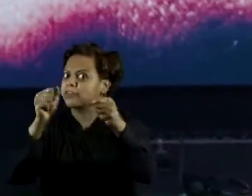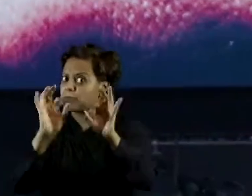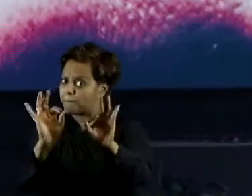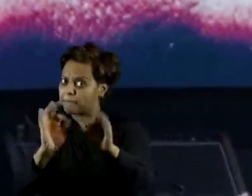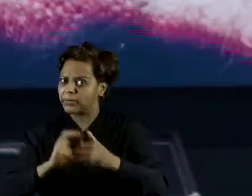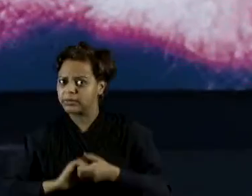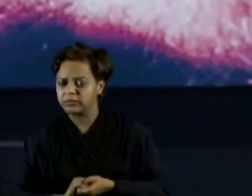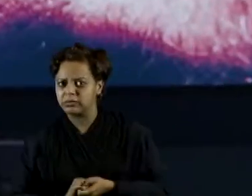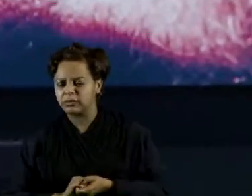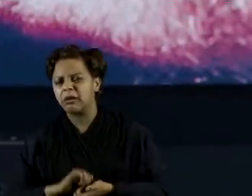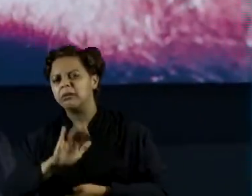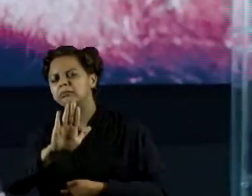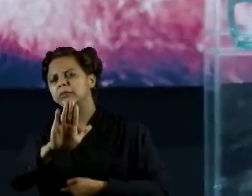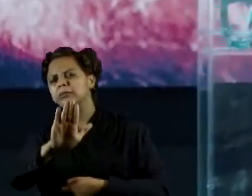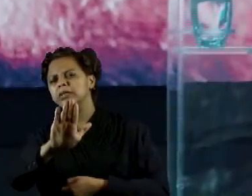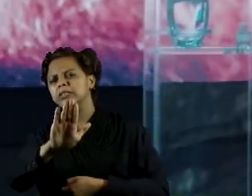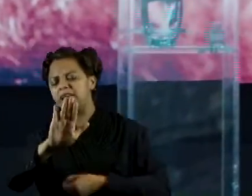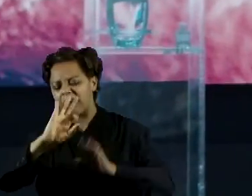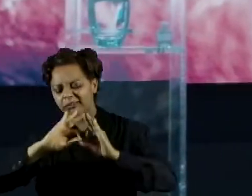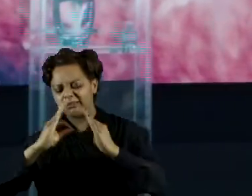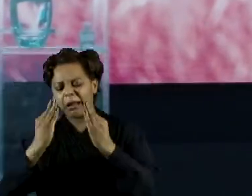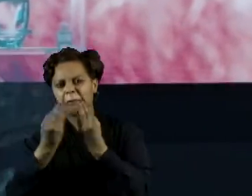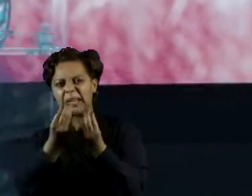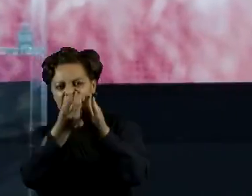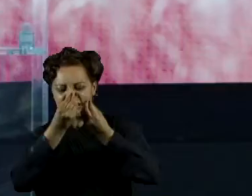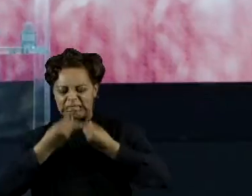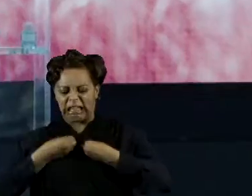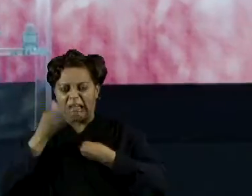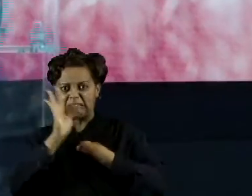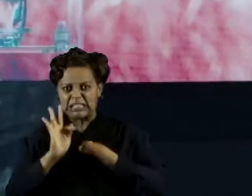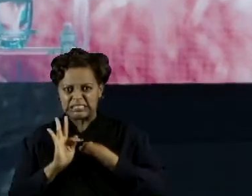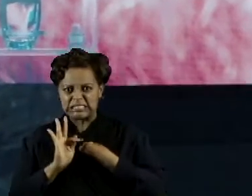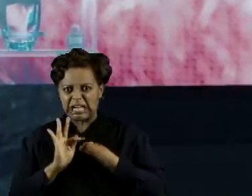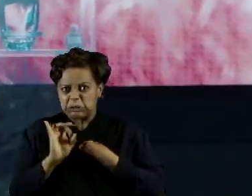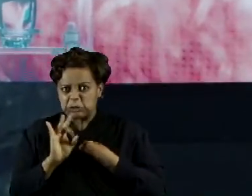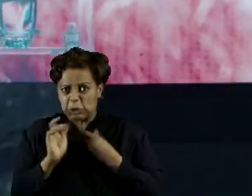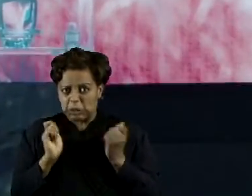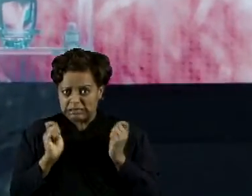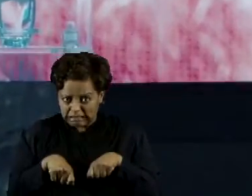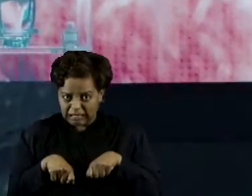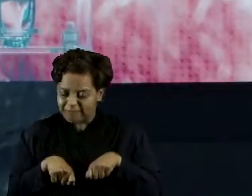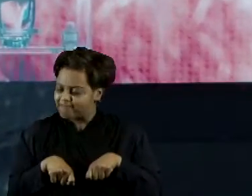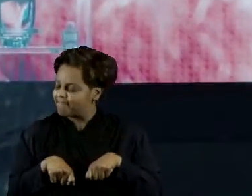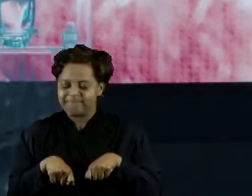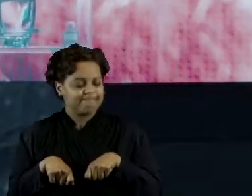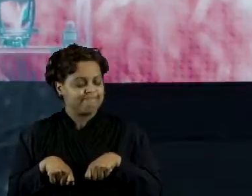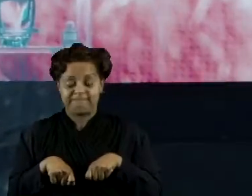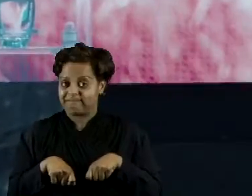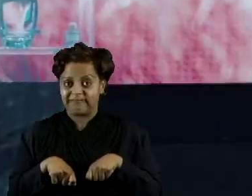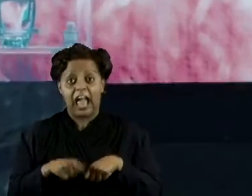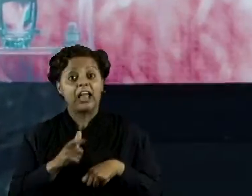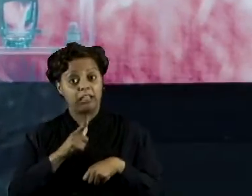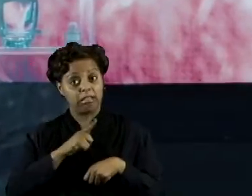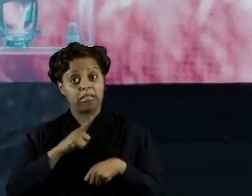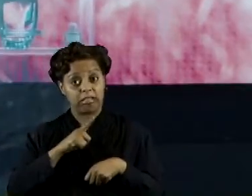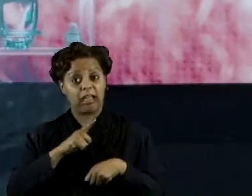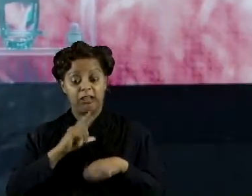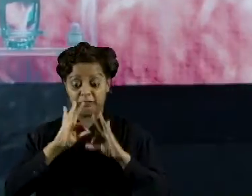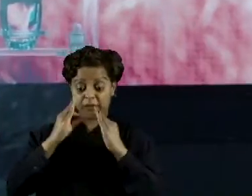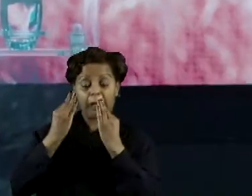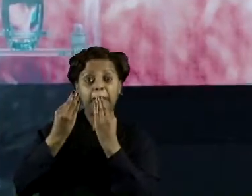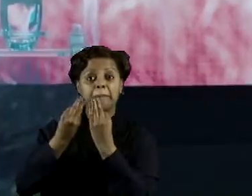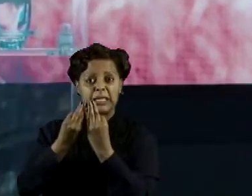Mas a família também não é capaz de te dar felicidade. Porque existem pessoas cujas famílias